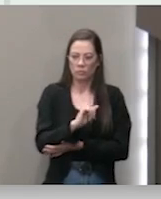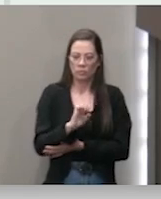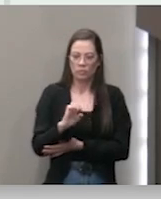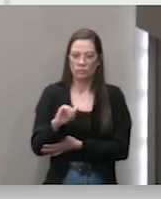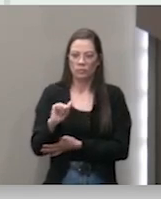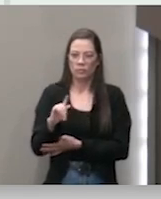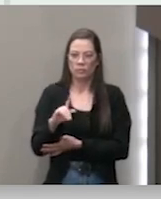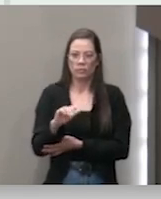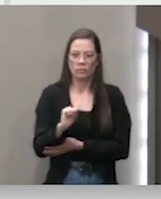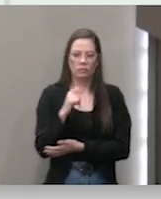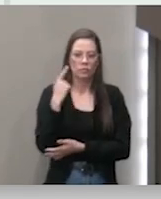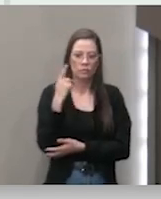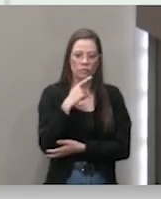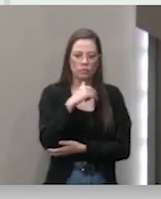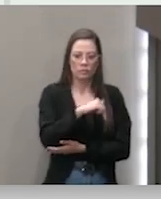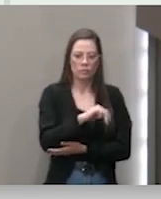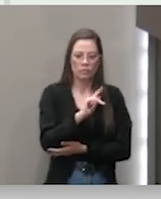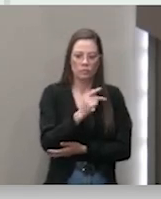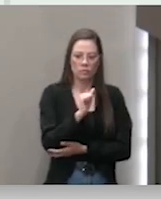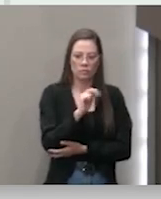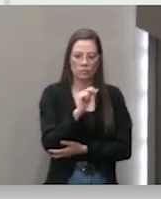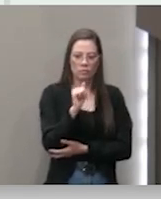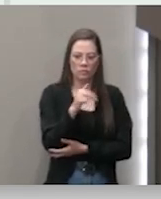Cristina Munareto, vereador Inharã de Carvalho.